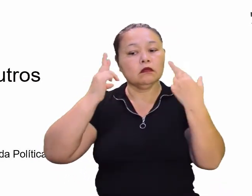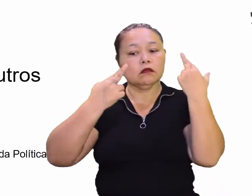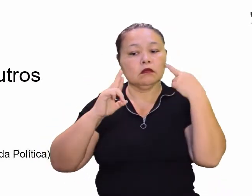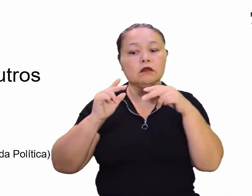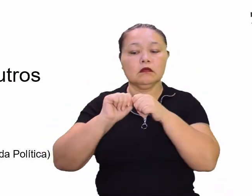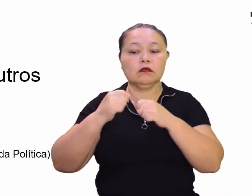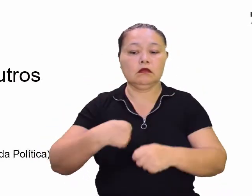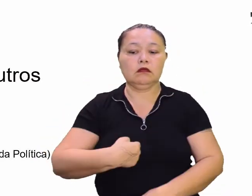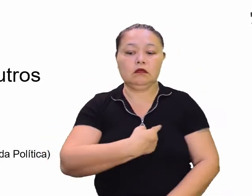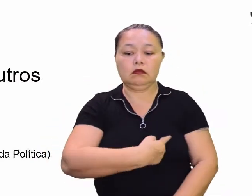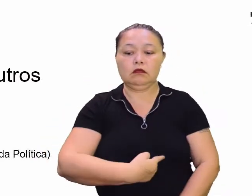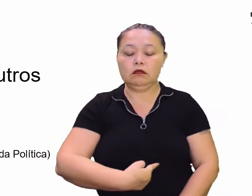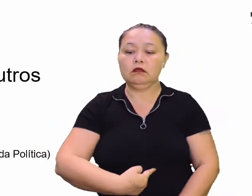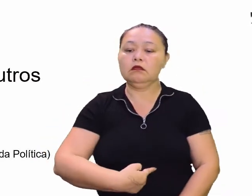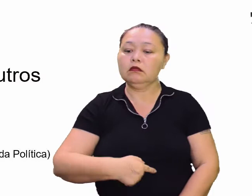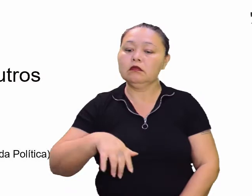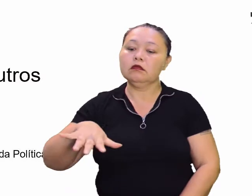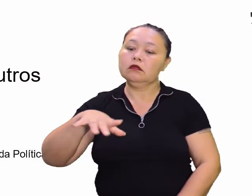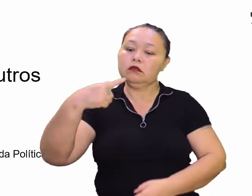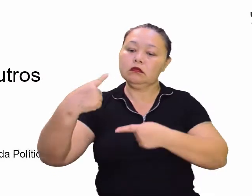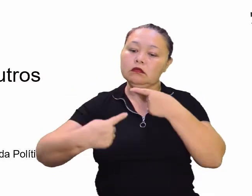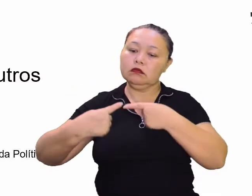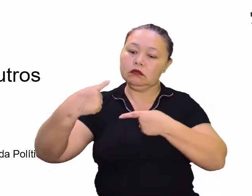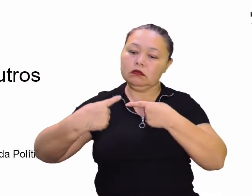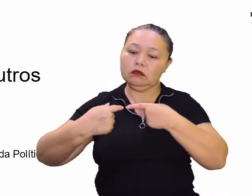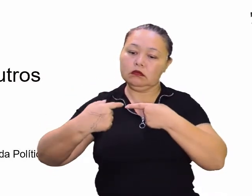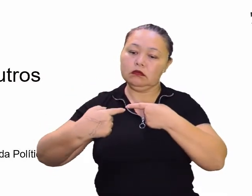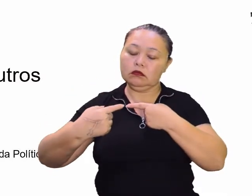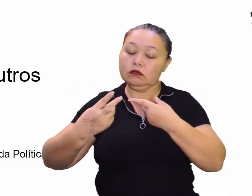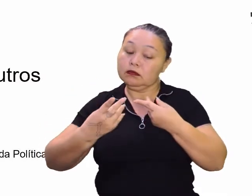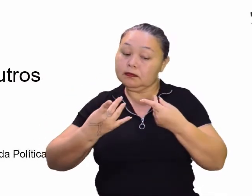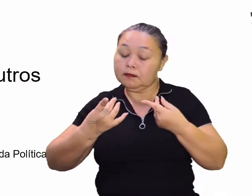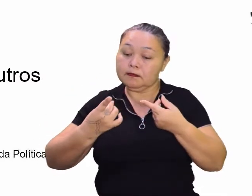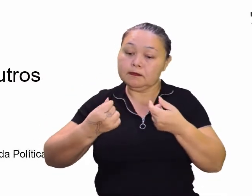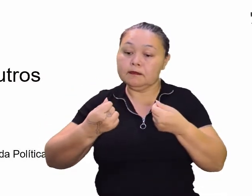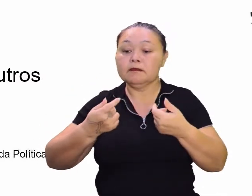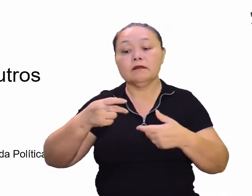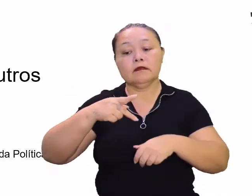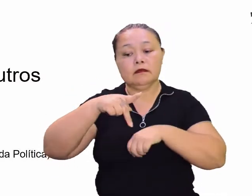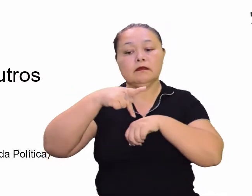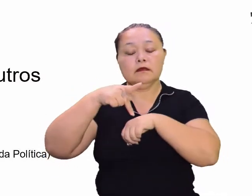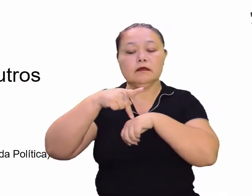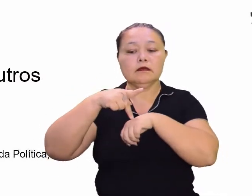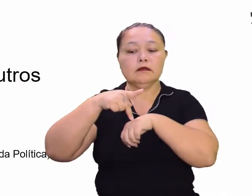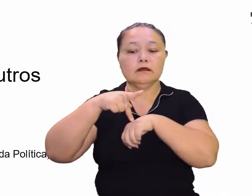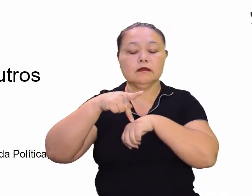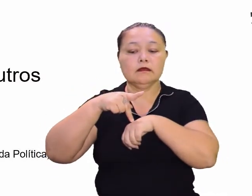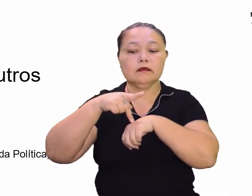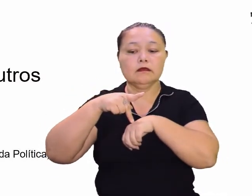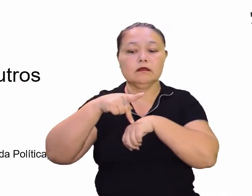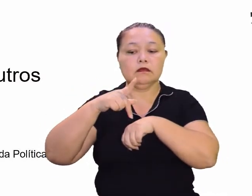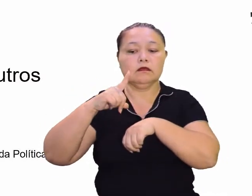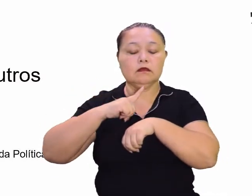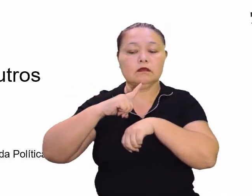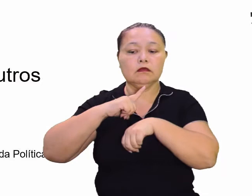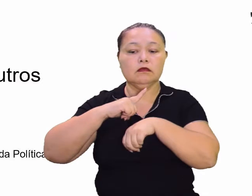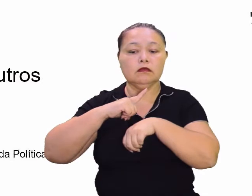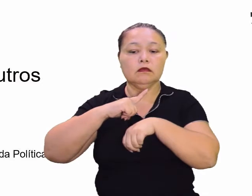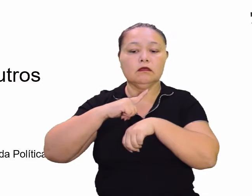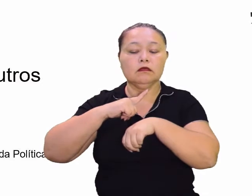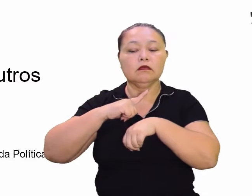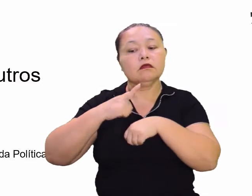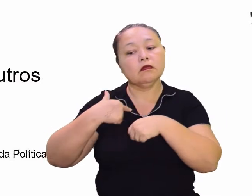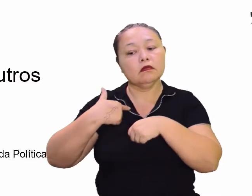e da China, que tem esse campo político mais delicado, mas são países também hoje que adotam essa visão